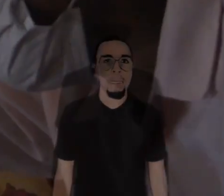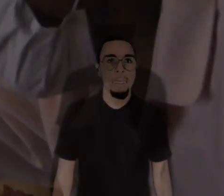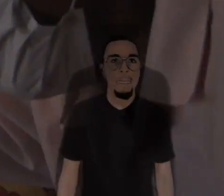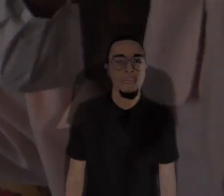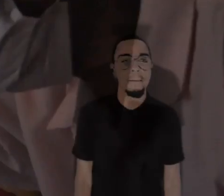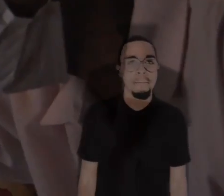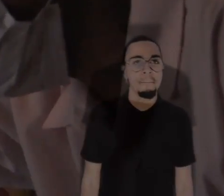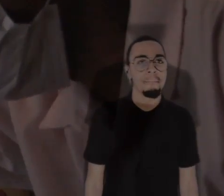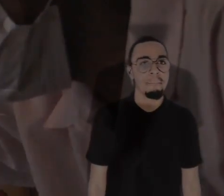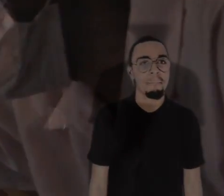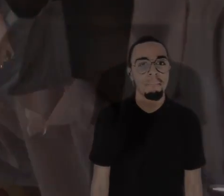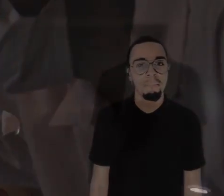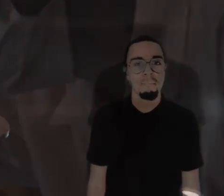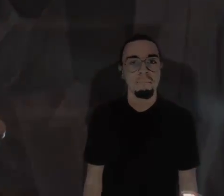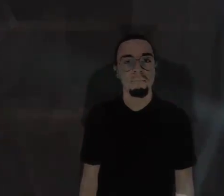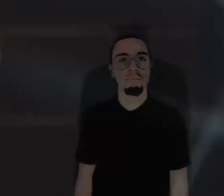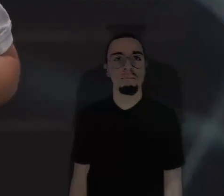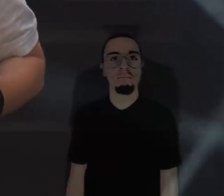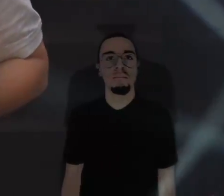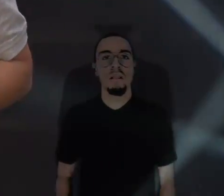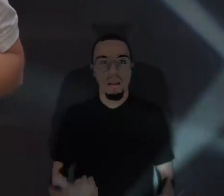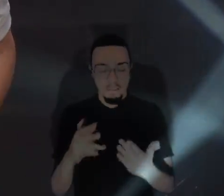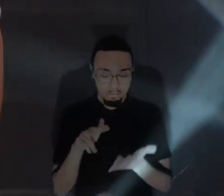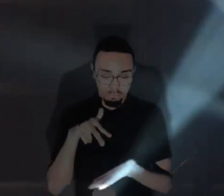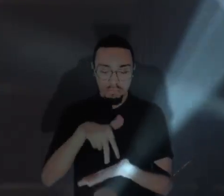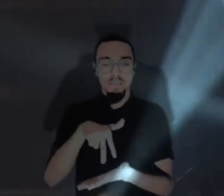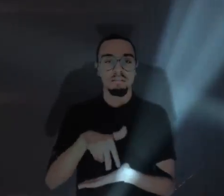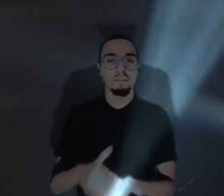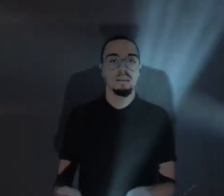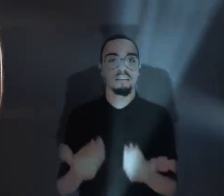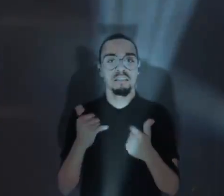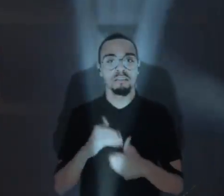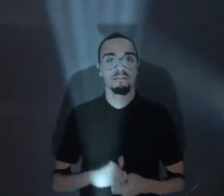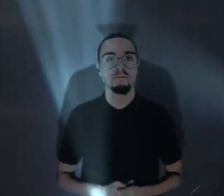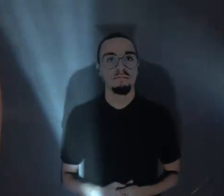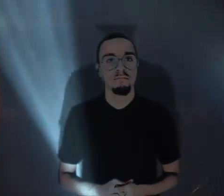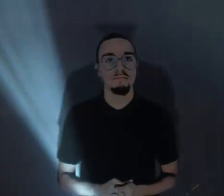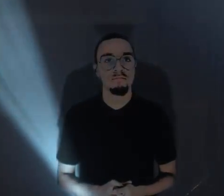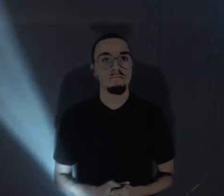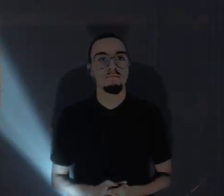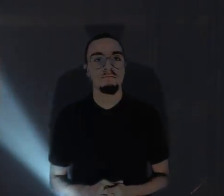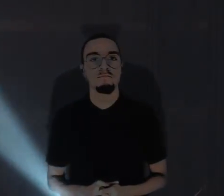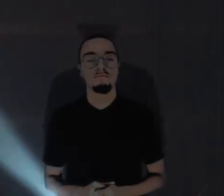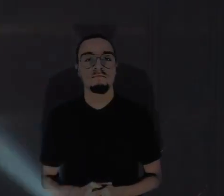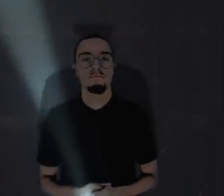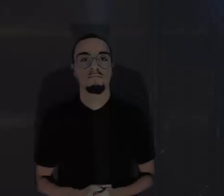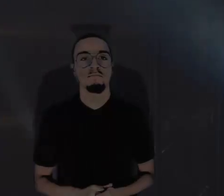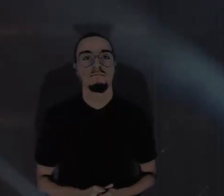Carrega uma palavra. Fica de pé. Você vai carregar uma palavra.